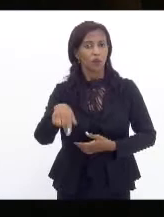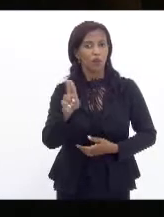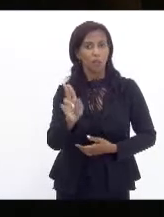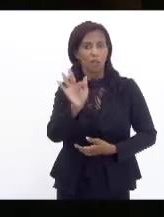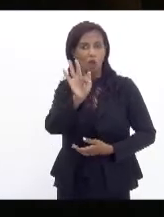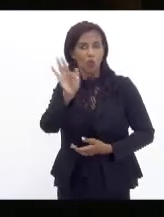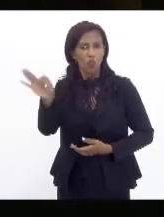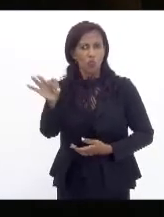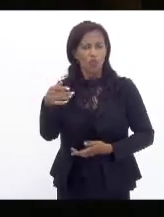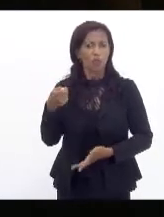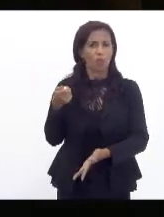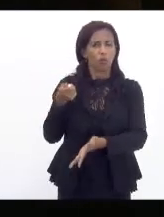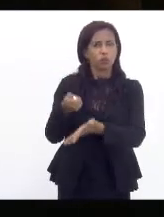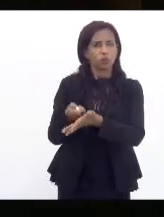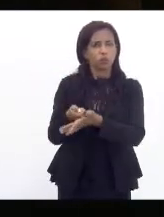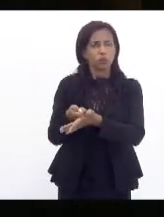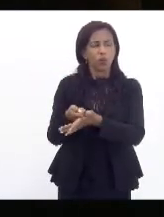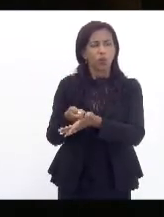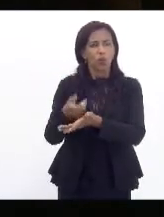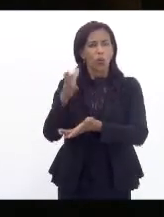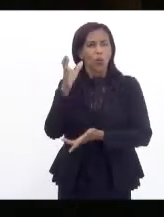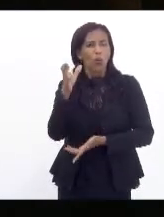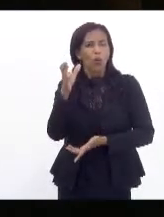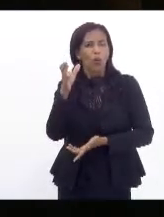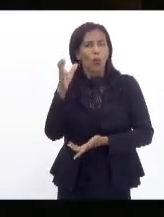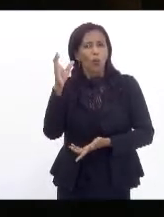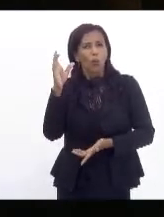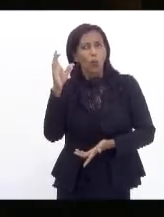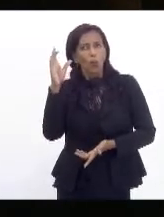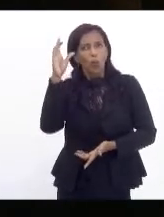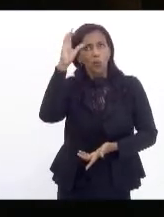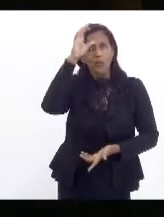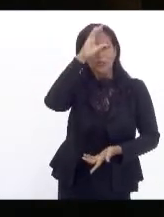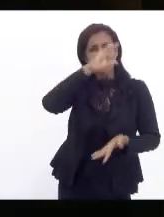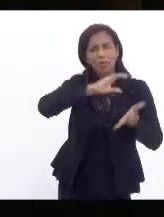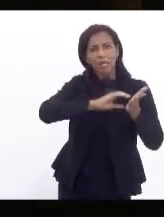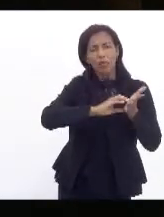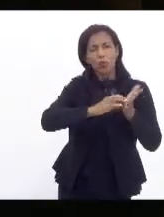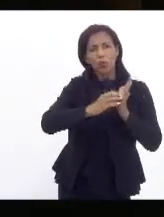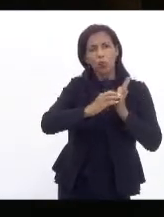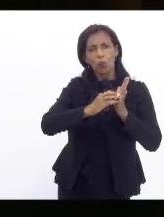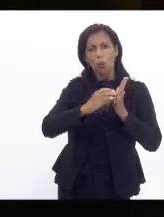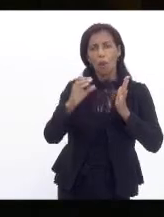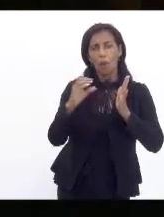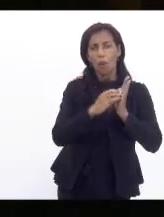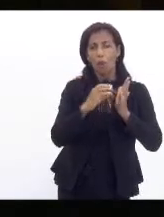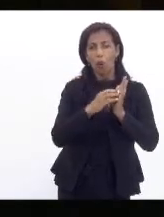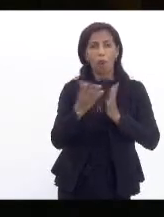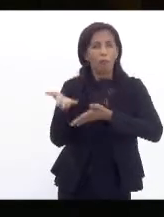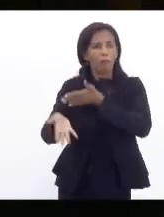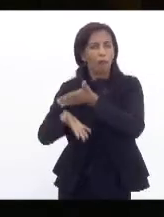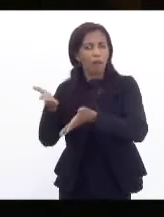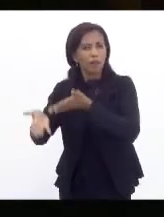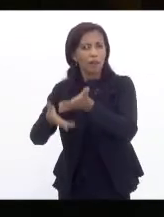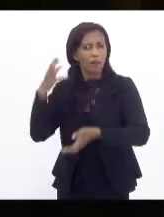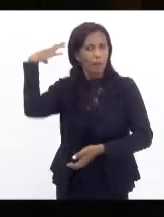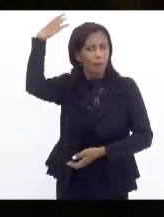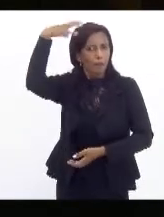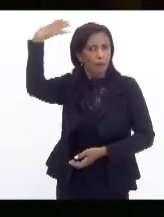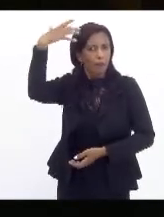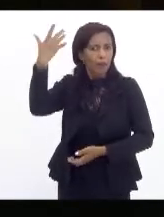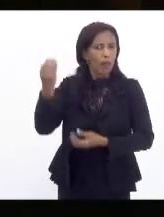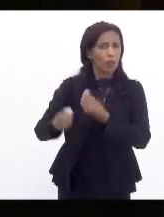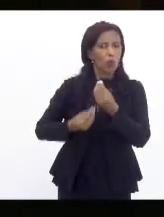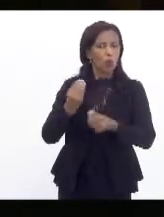que eu defendi o conceito de feminicídio político para tratar do assassinato de Marielle Franco,